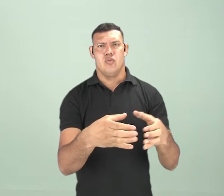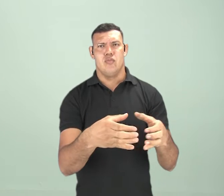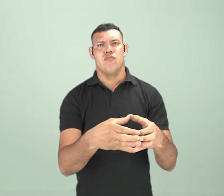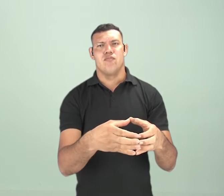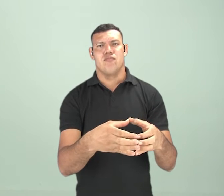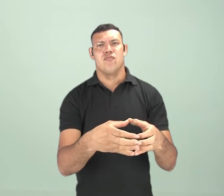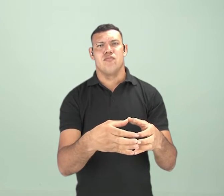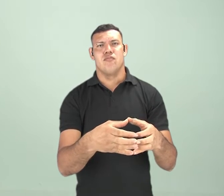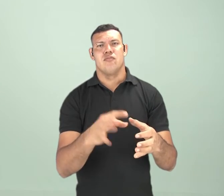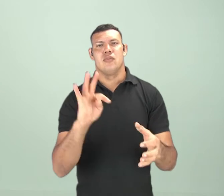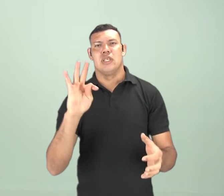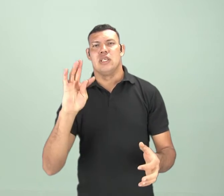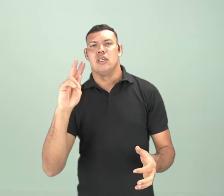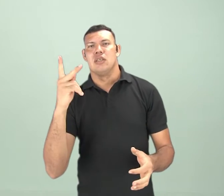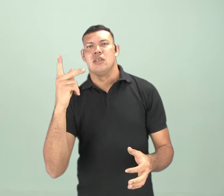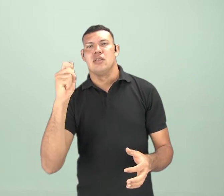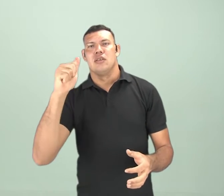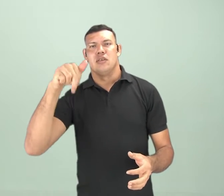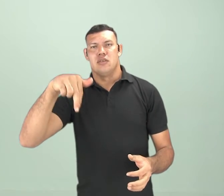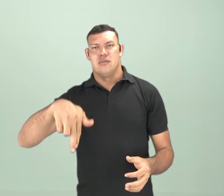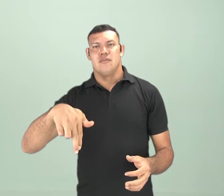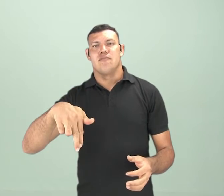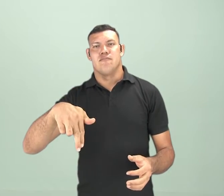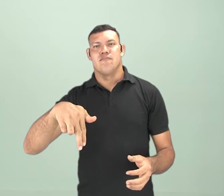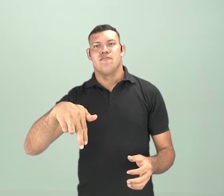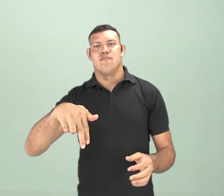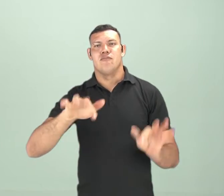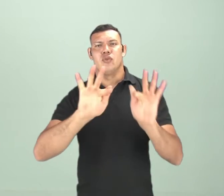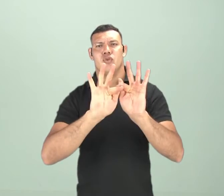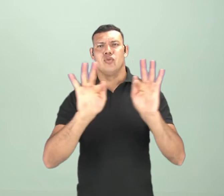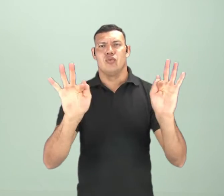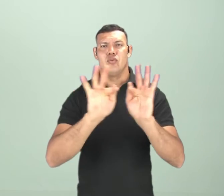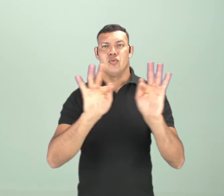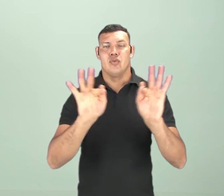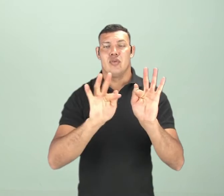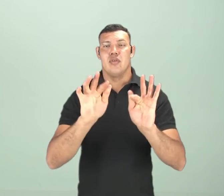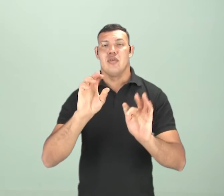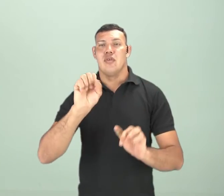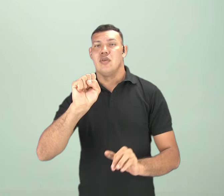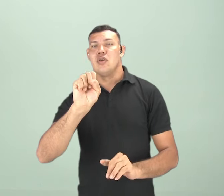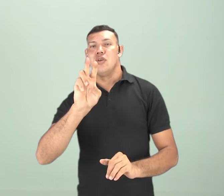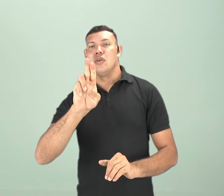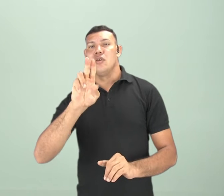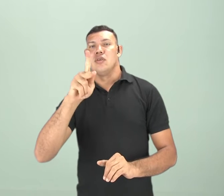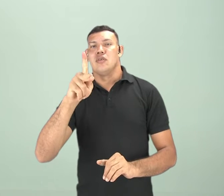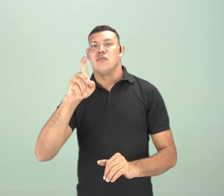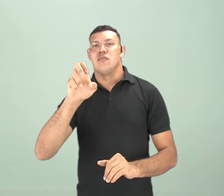vamos utilizar o the quando formos formar o superlativo. Ok?